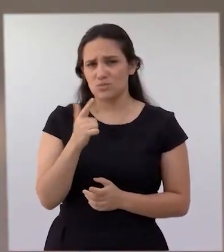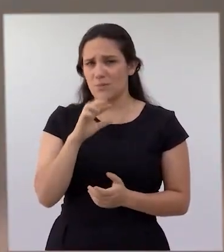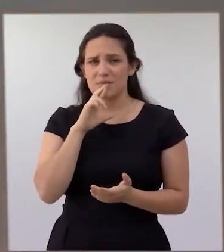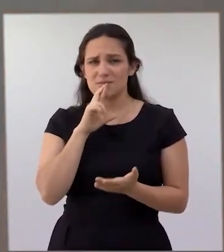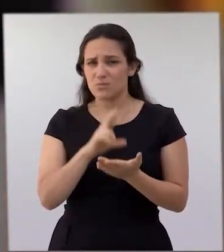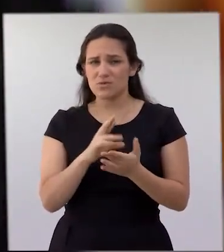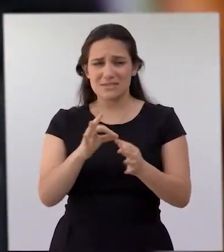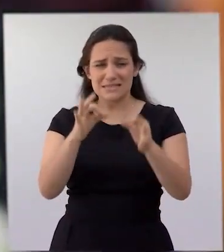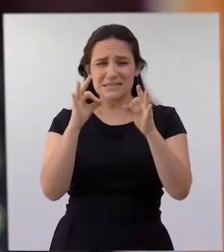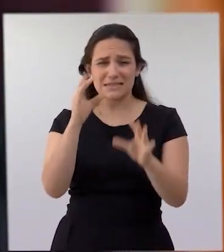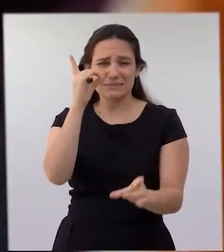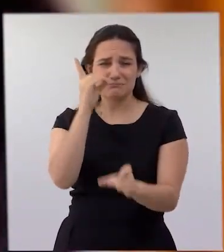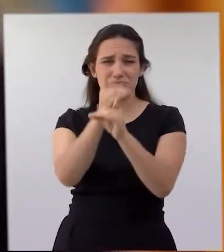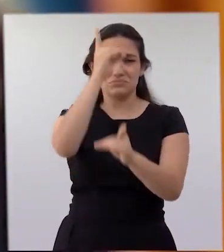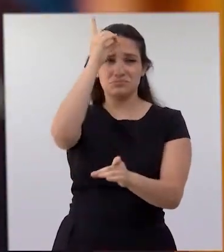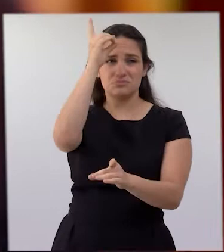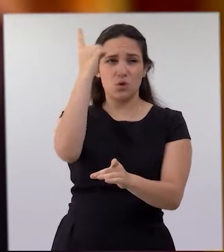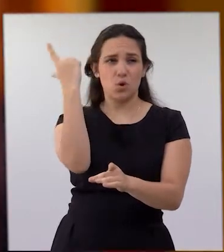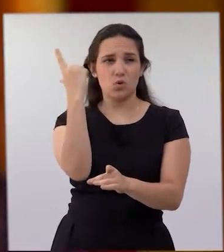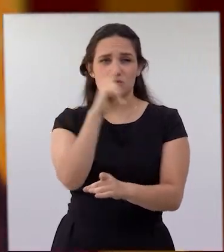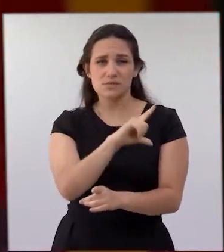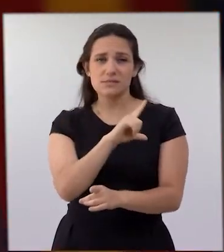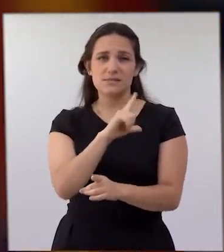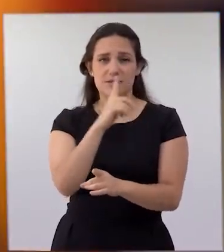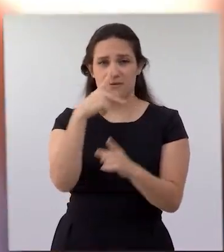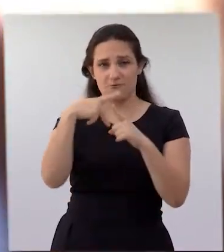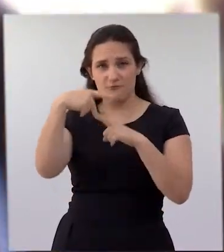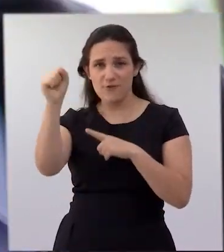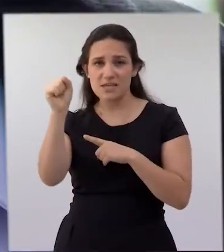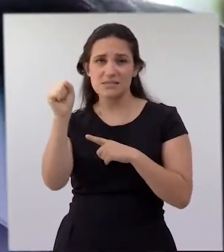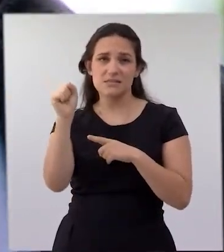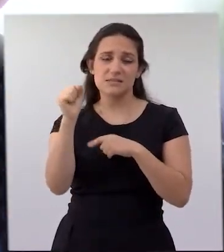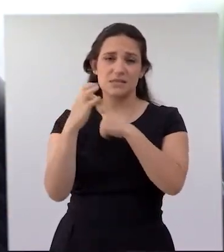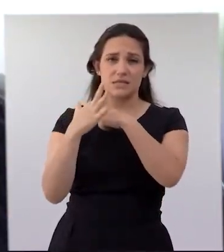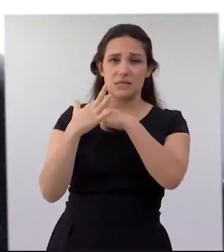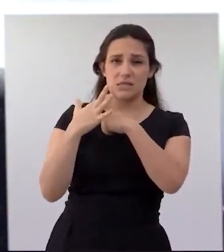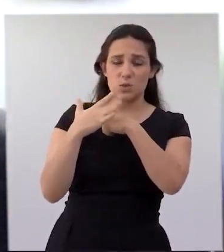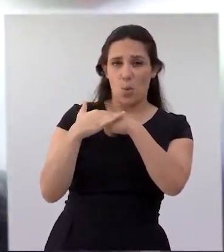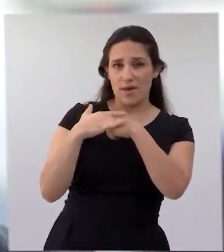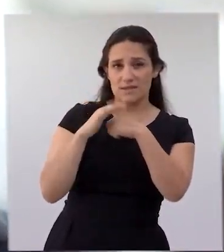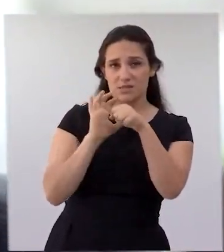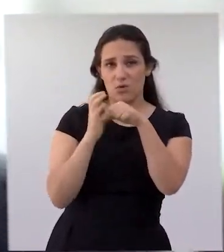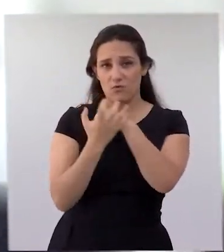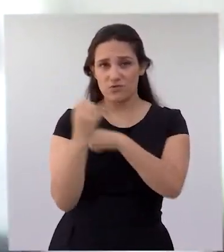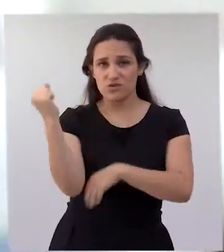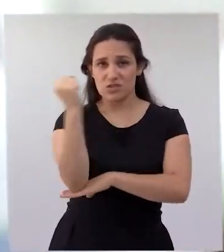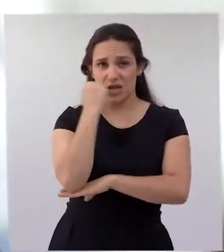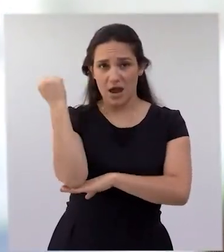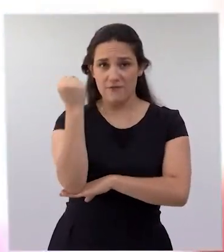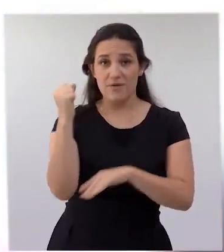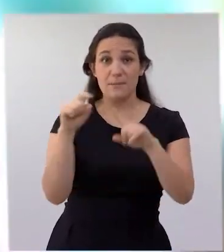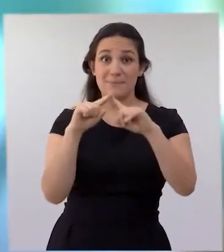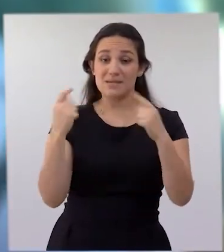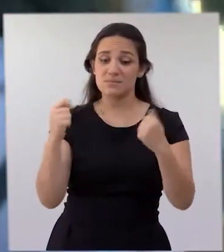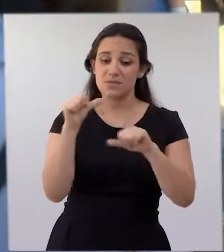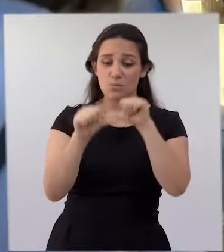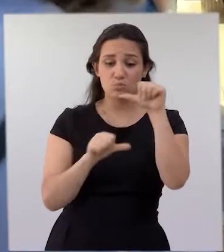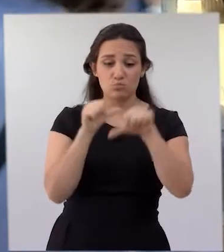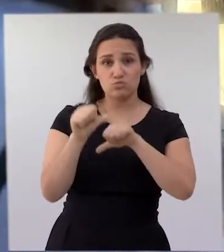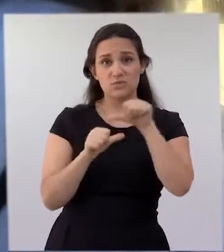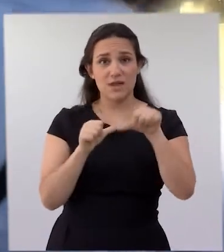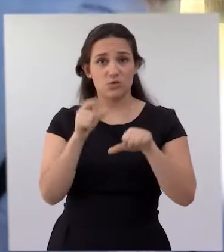Não há uma receita pronta de como cada um deve enfrentar os desafios impostos pela pandemia, mas é